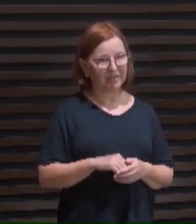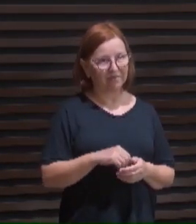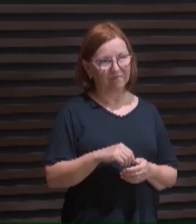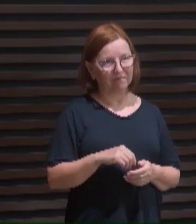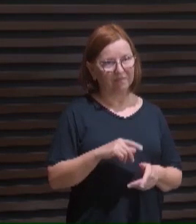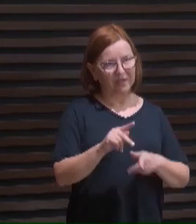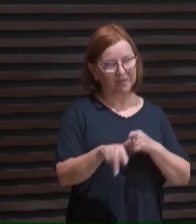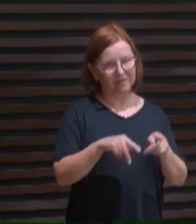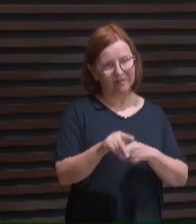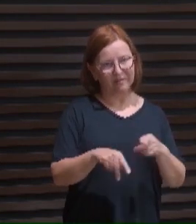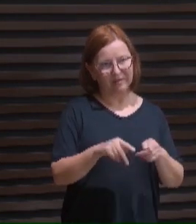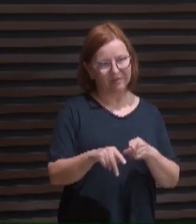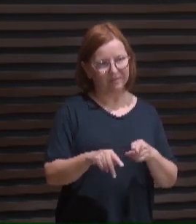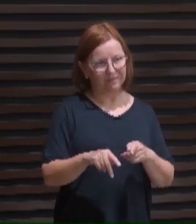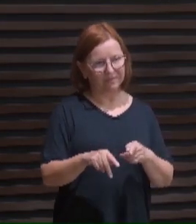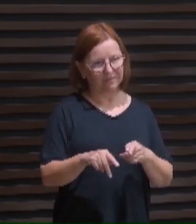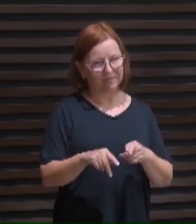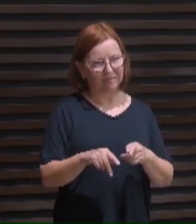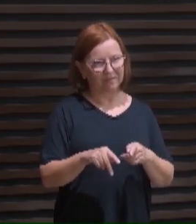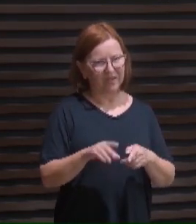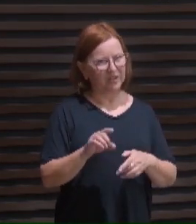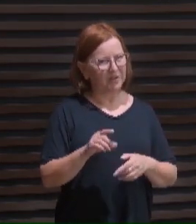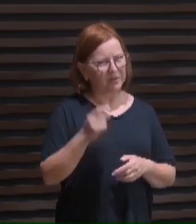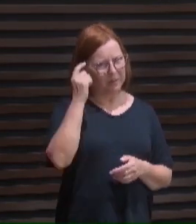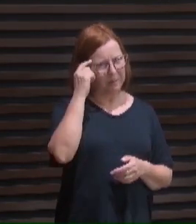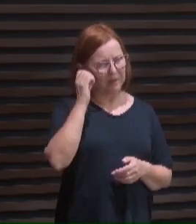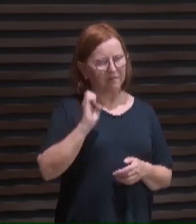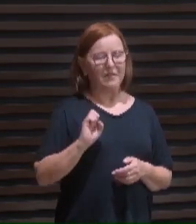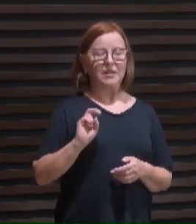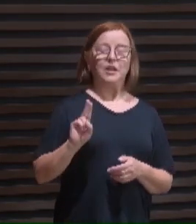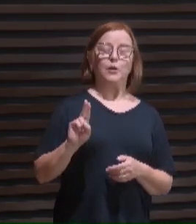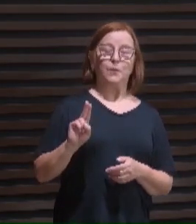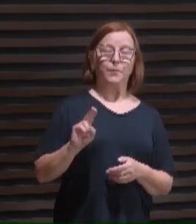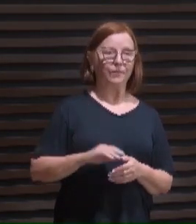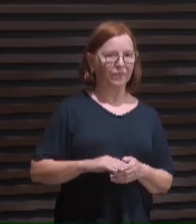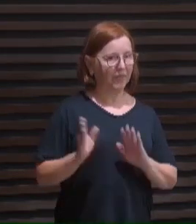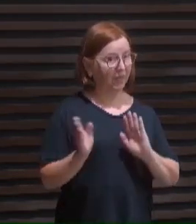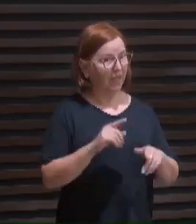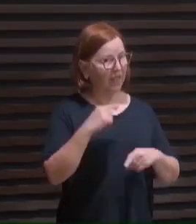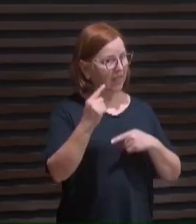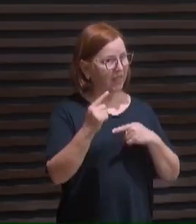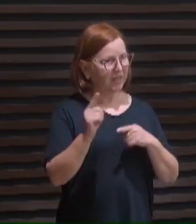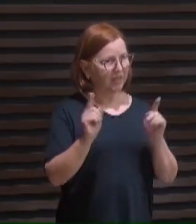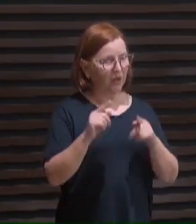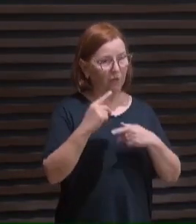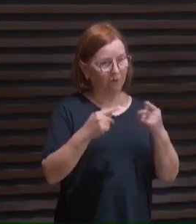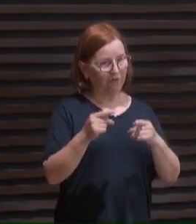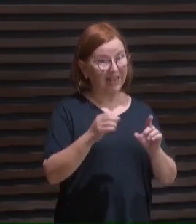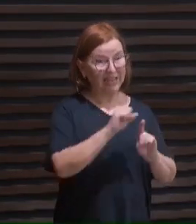Pois os homens serão egoístas. Ele não está falando aqui da